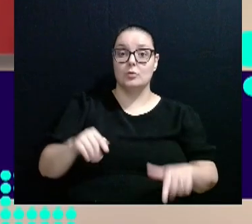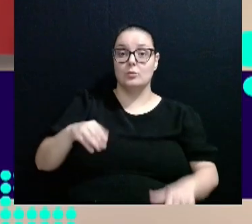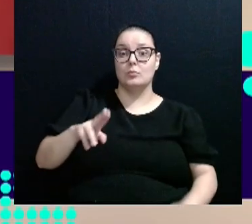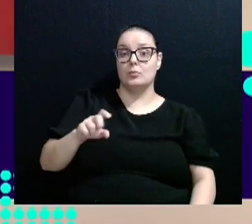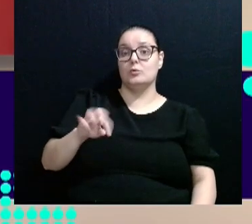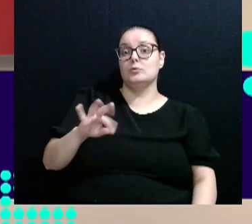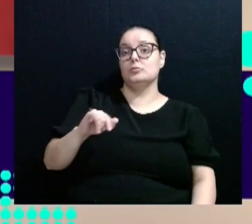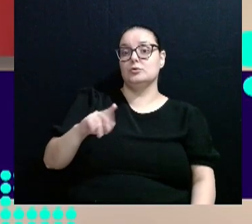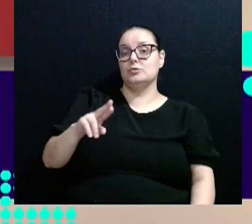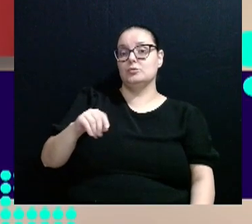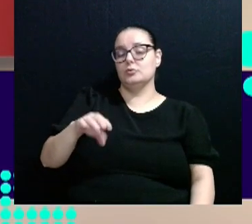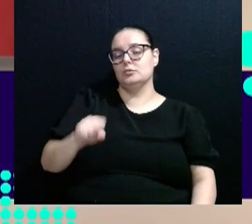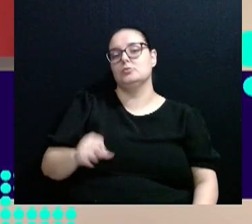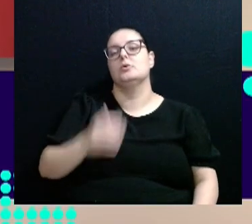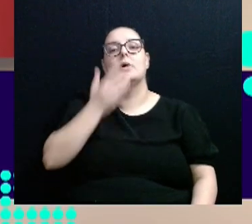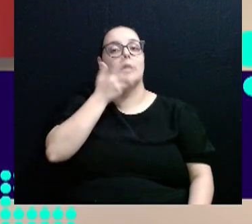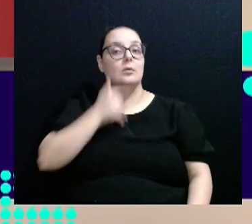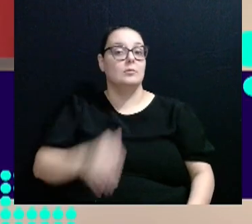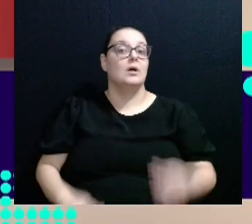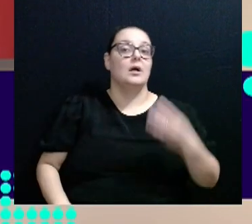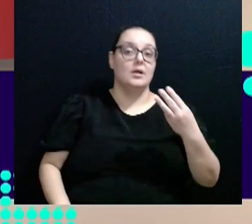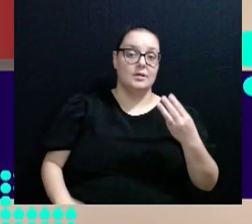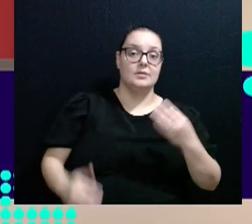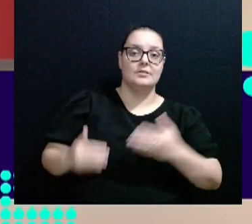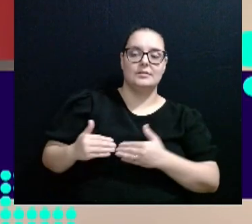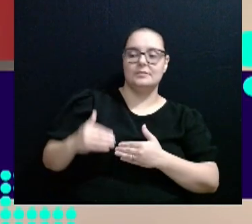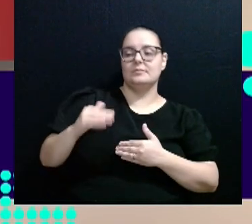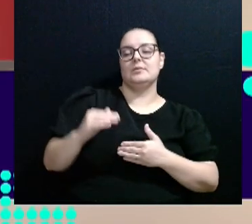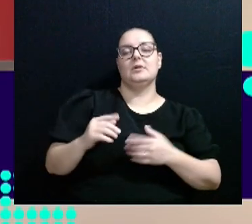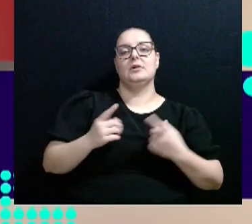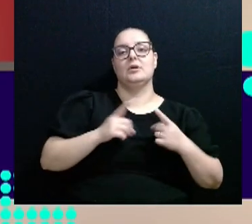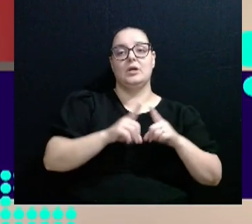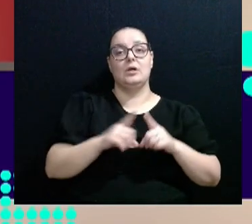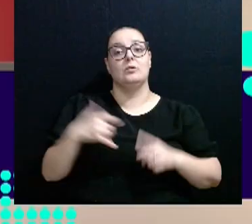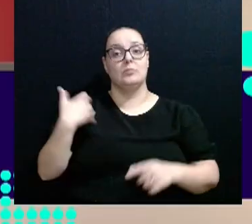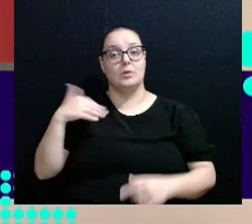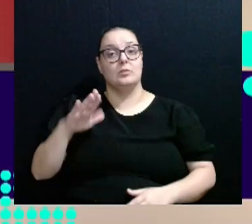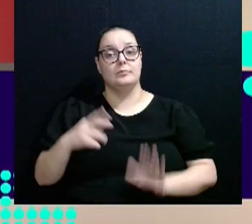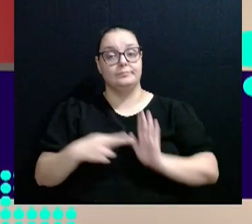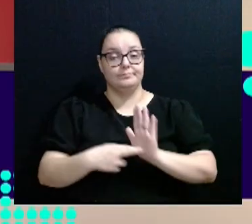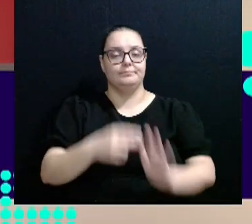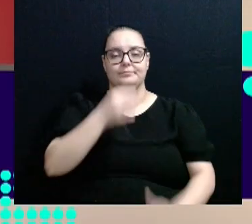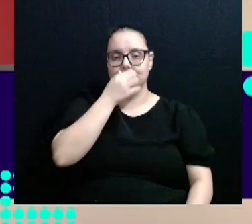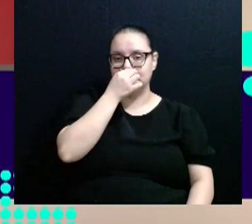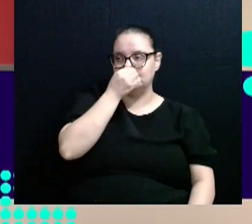crianças de 3 anos, acompanhadas de um adulto de referência.